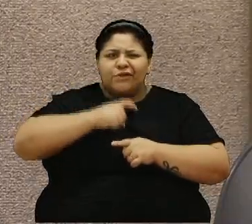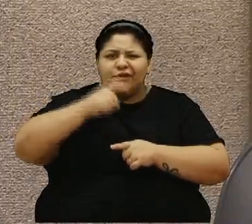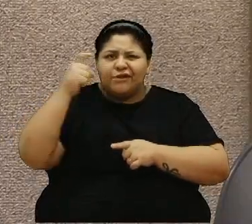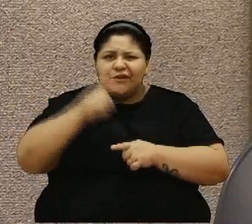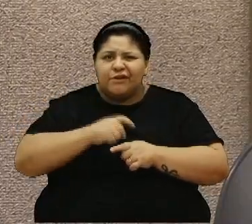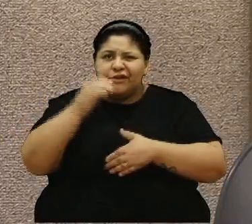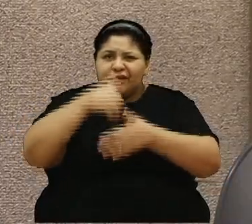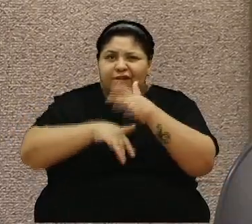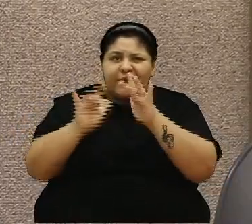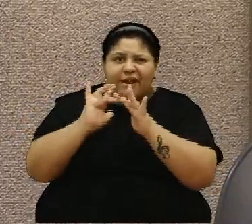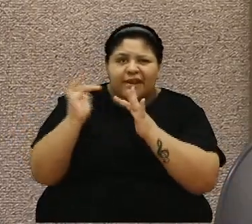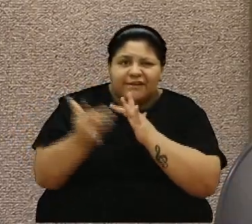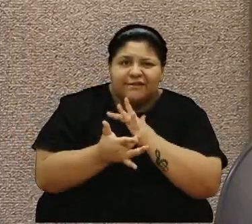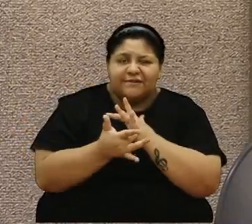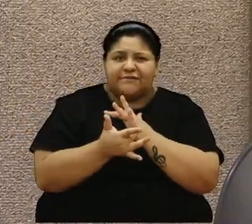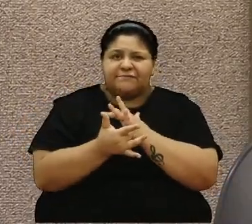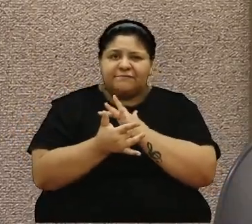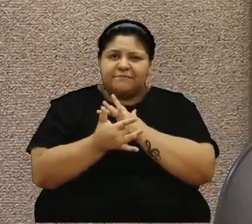rede social, tá?